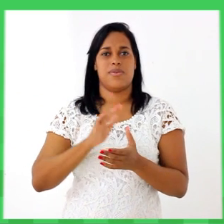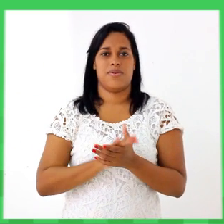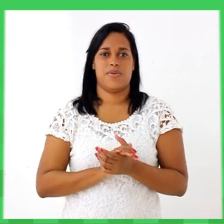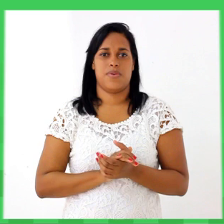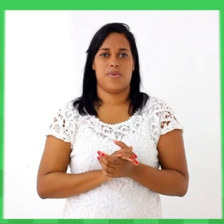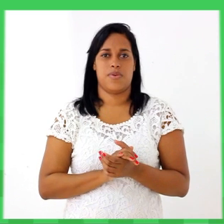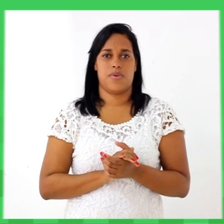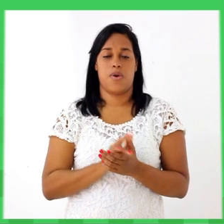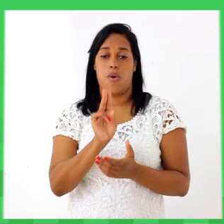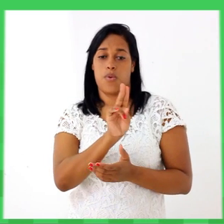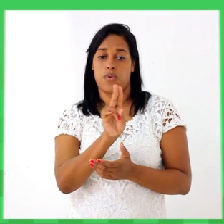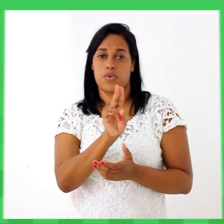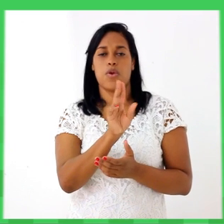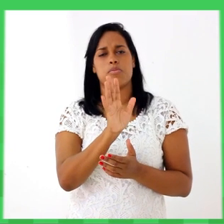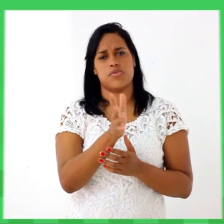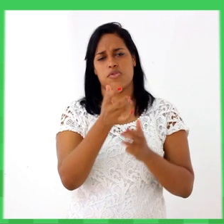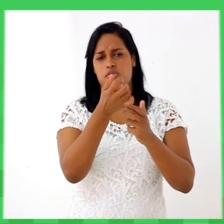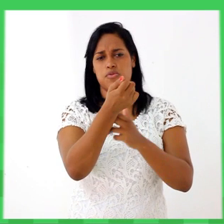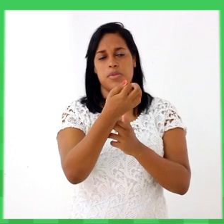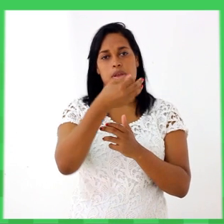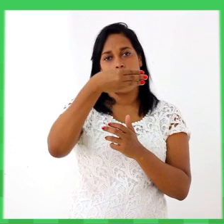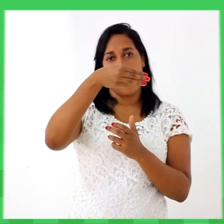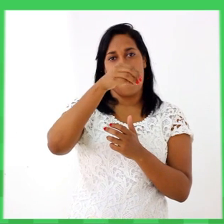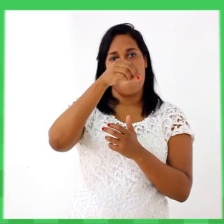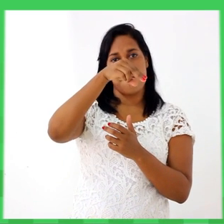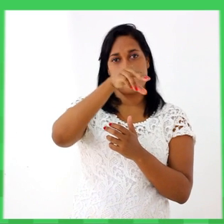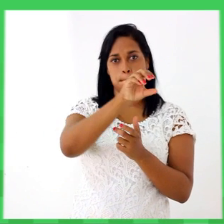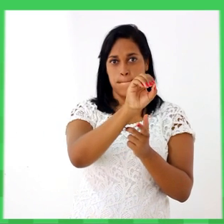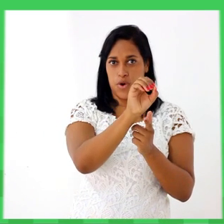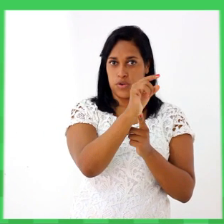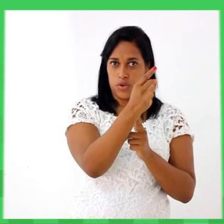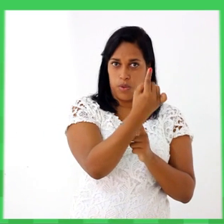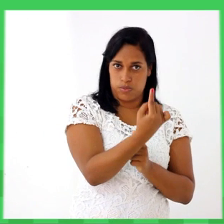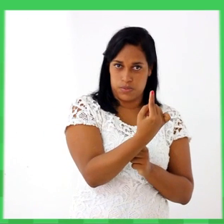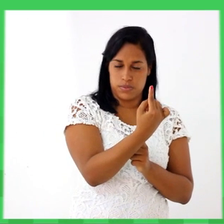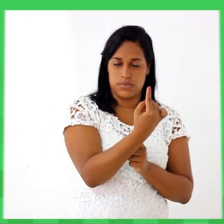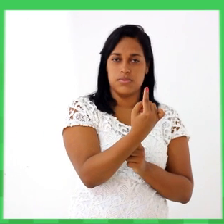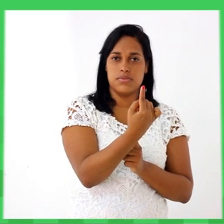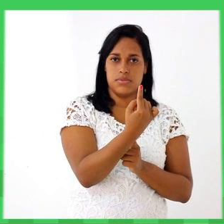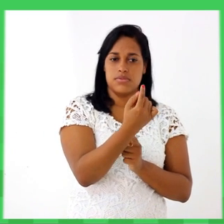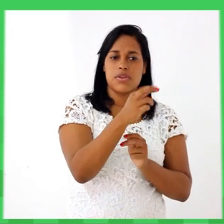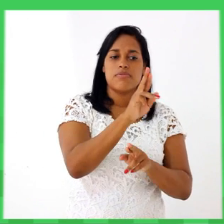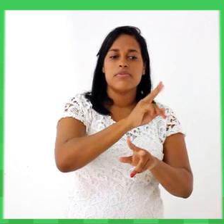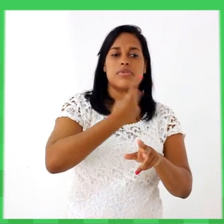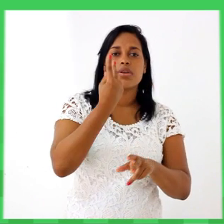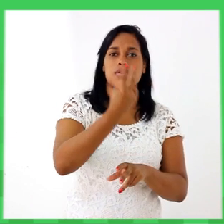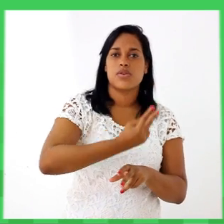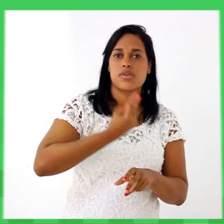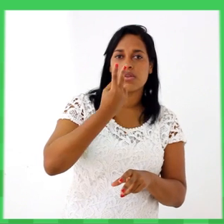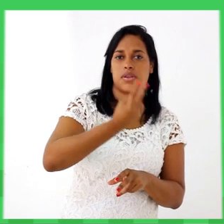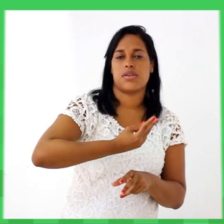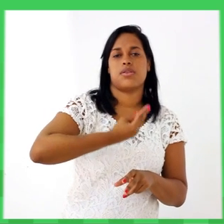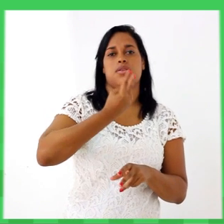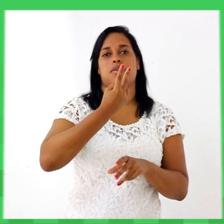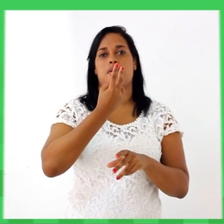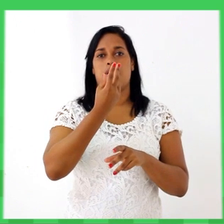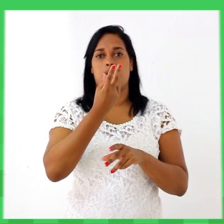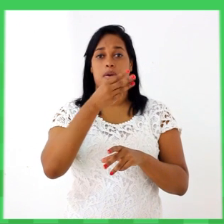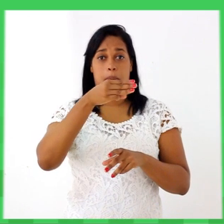Como esse nome já diz, você tem a entidade produto pode ter um atributo código,